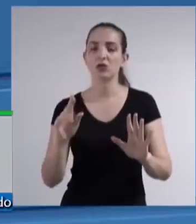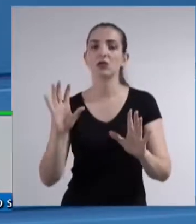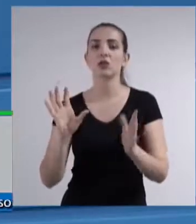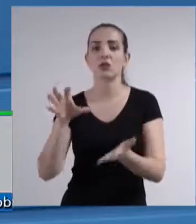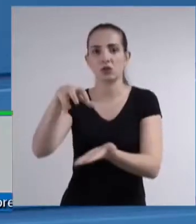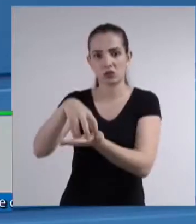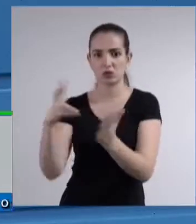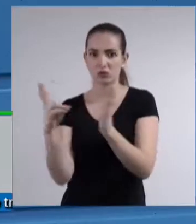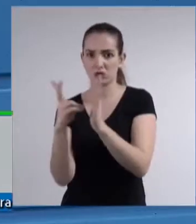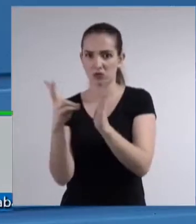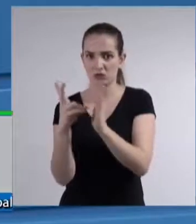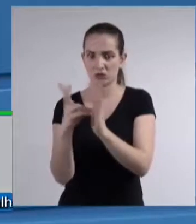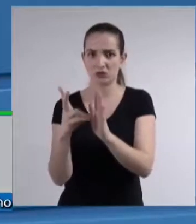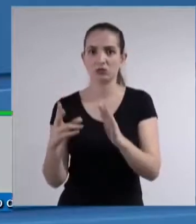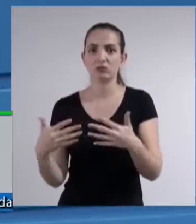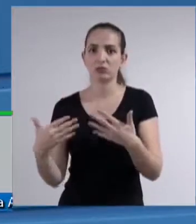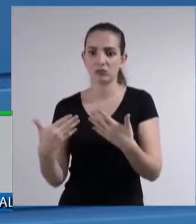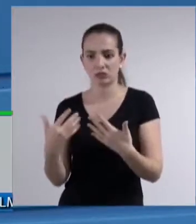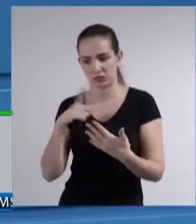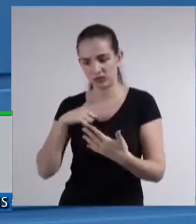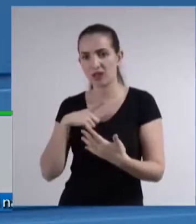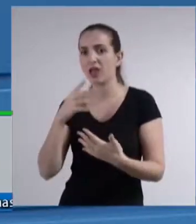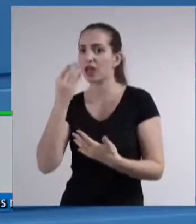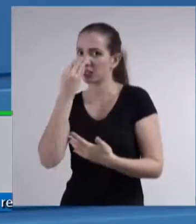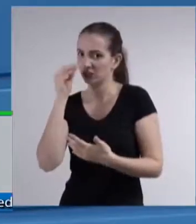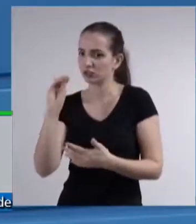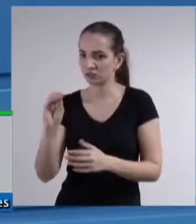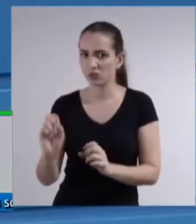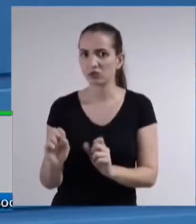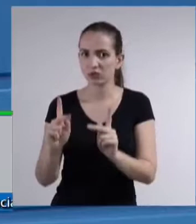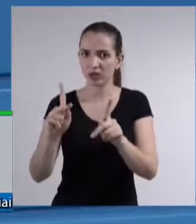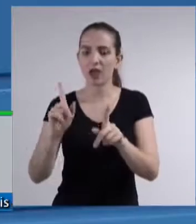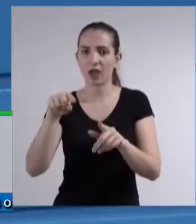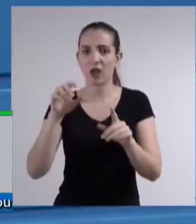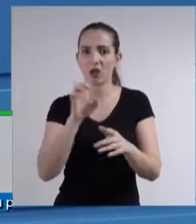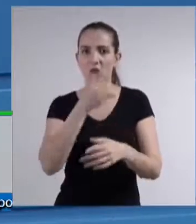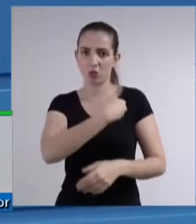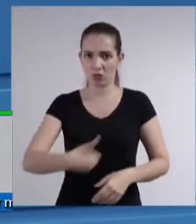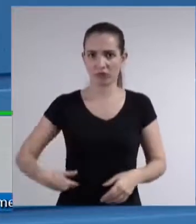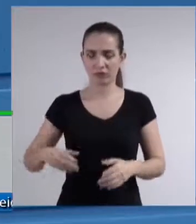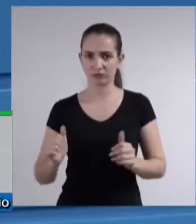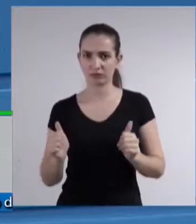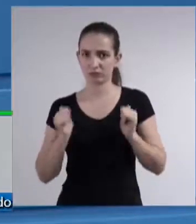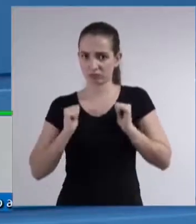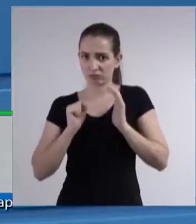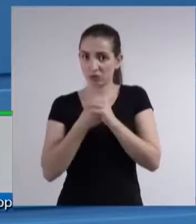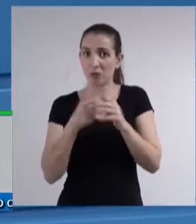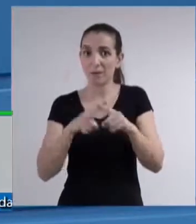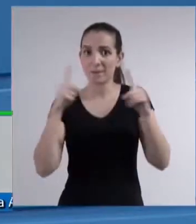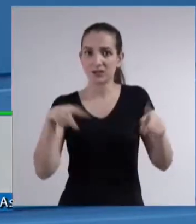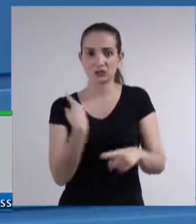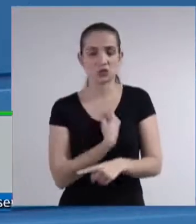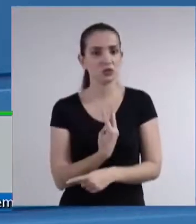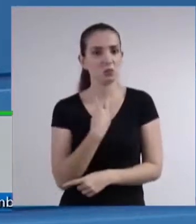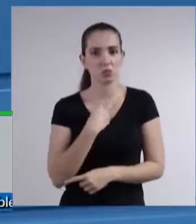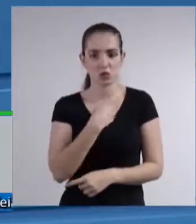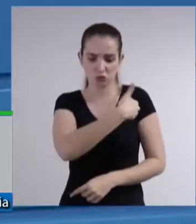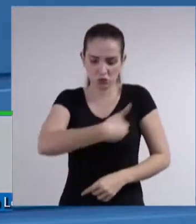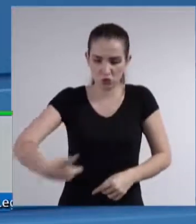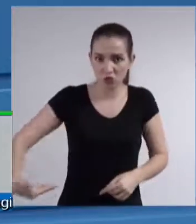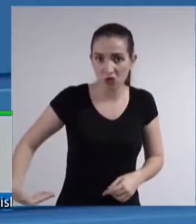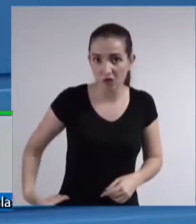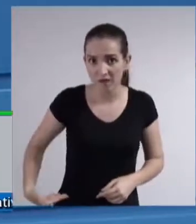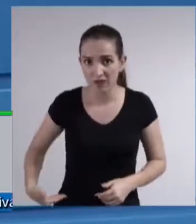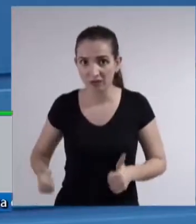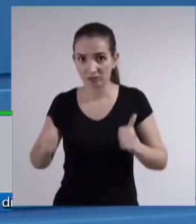andam jogados da própria sorte, não tenho dúvida disso. Isso é omissão do Estado. Mas não podemos permitir que a omissão do Estado